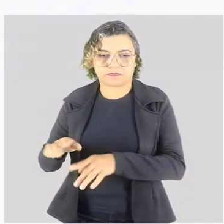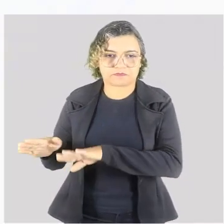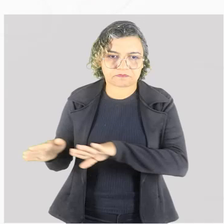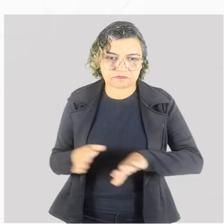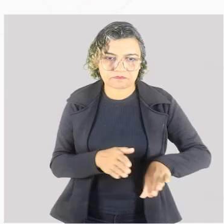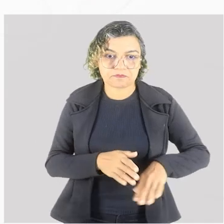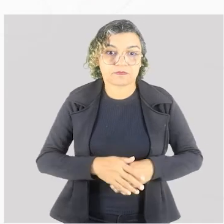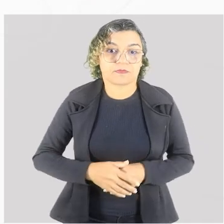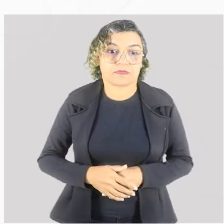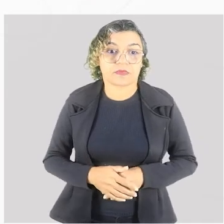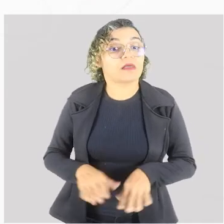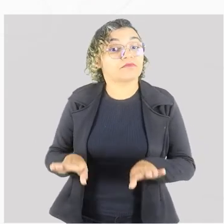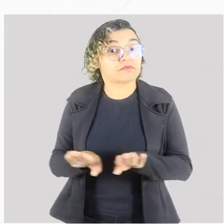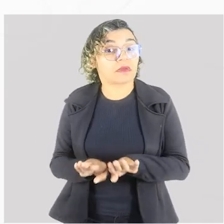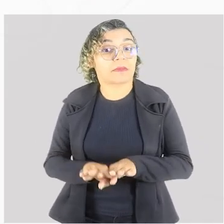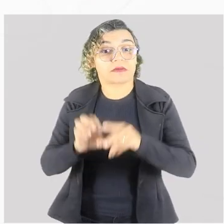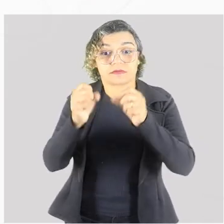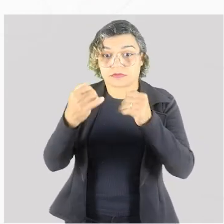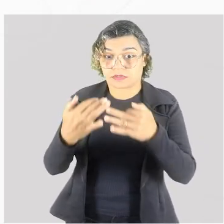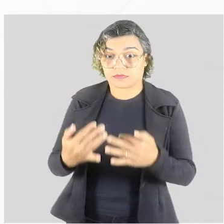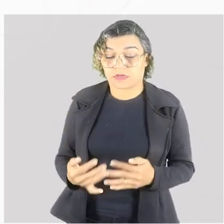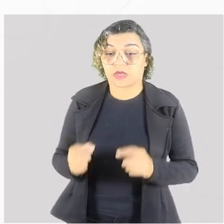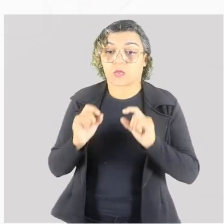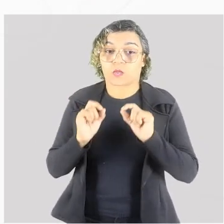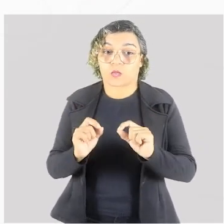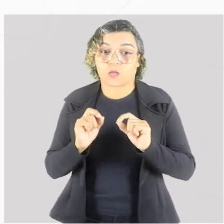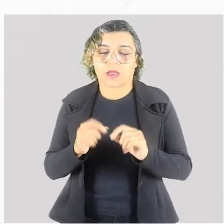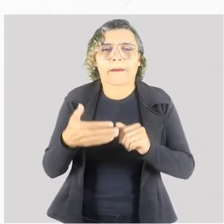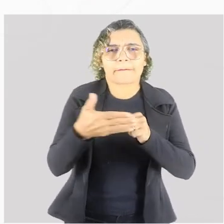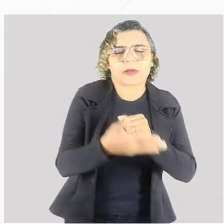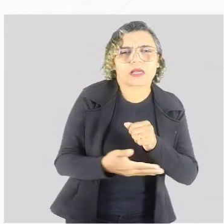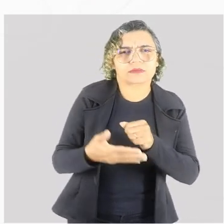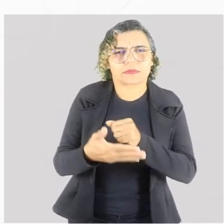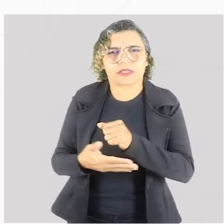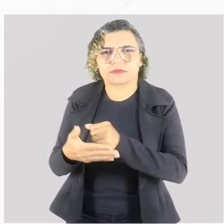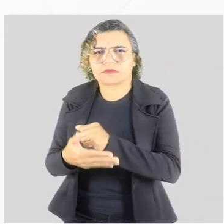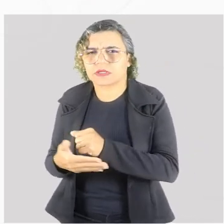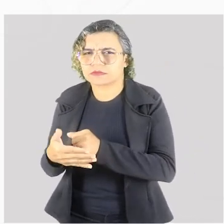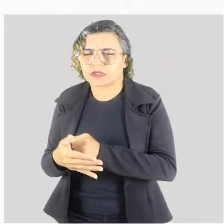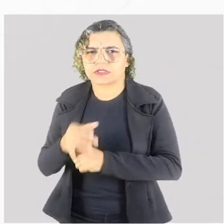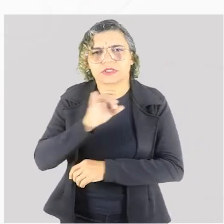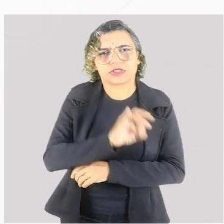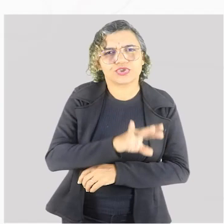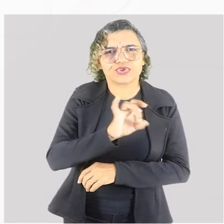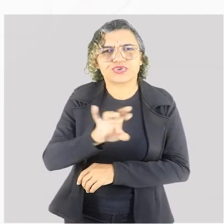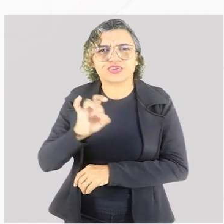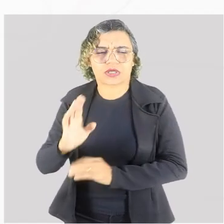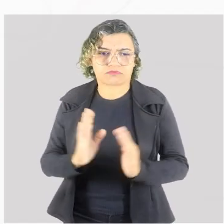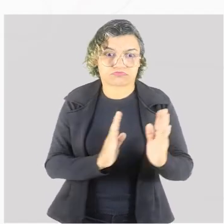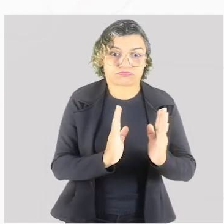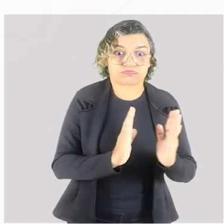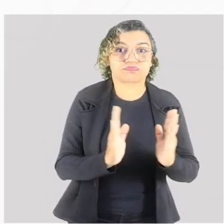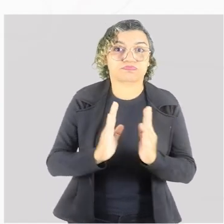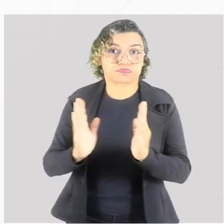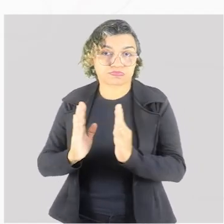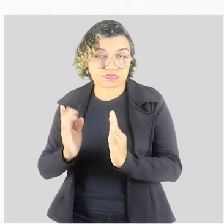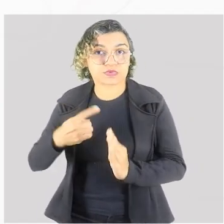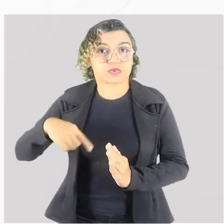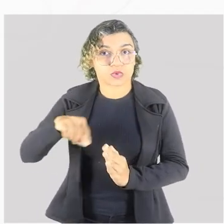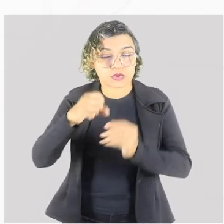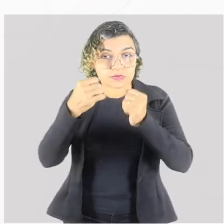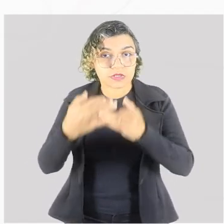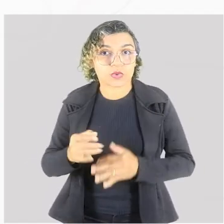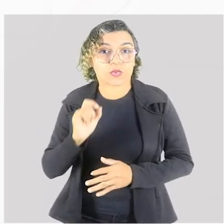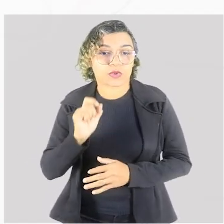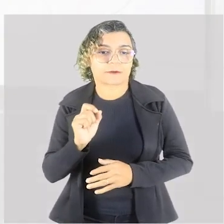Lewis Morgan determinou que as condições básicas que se pode analisar em cada estágio, ou seja, em cada fase que eu falei ainda há pouco, da história